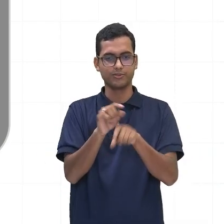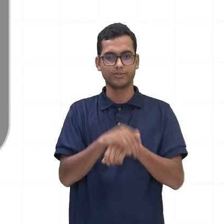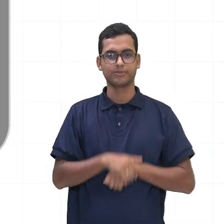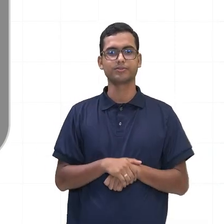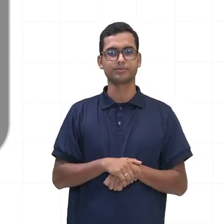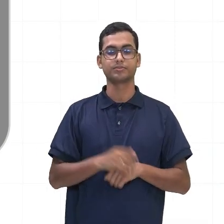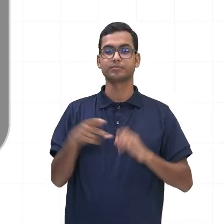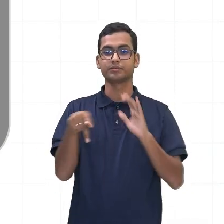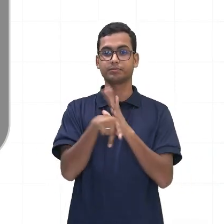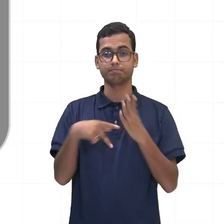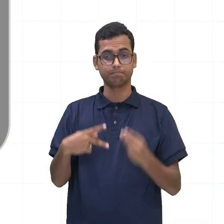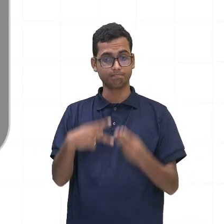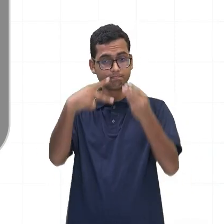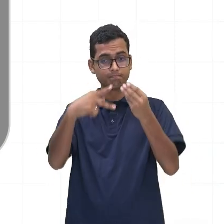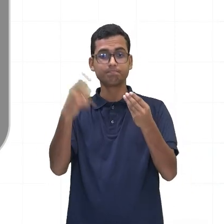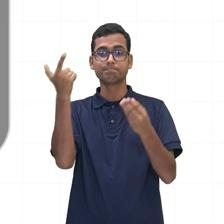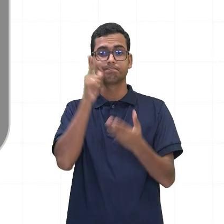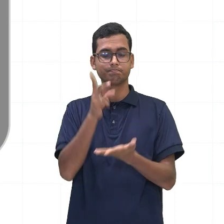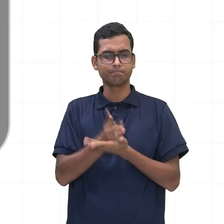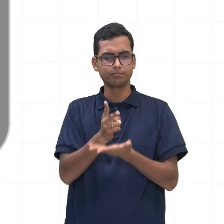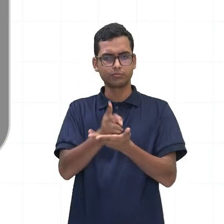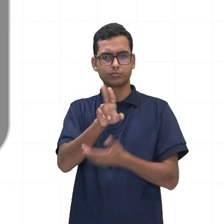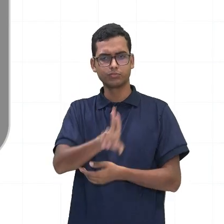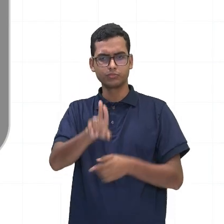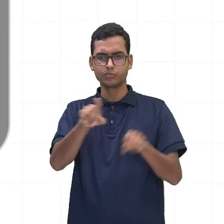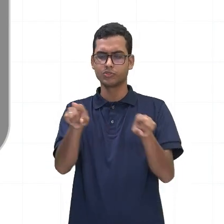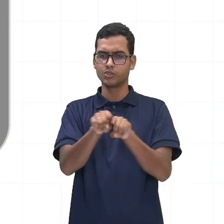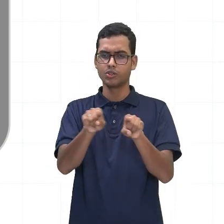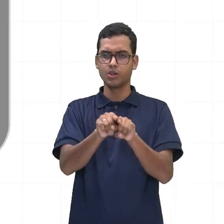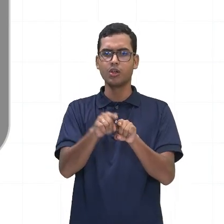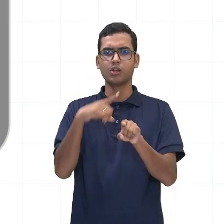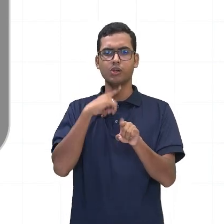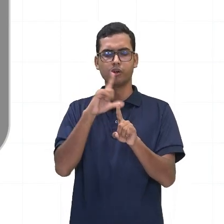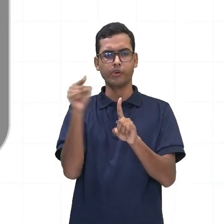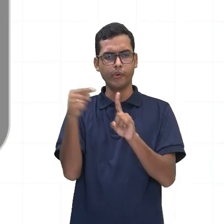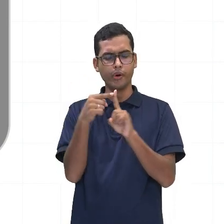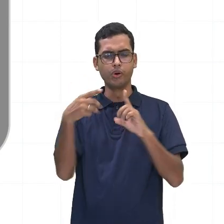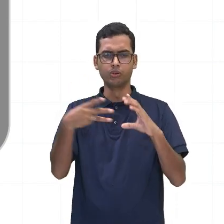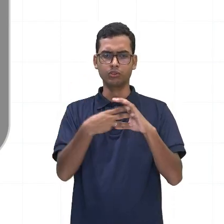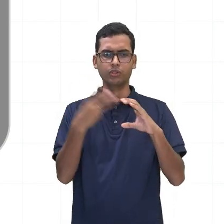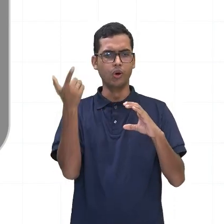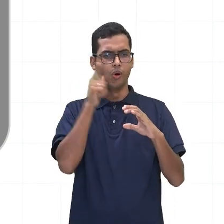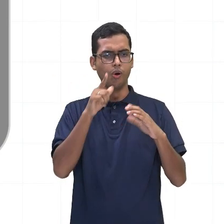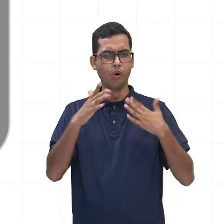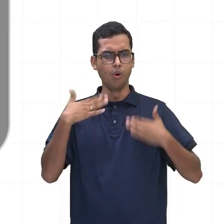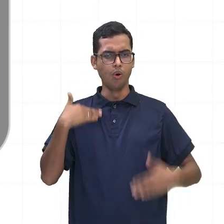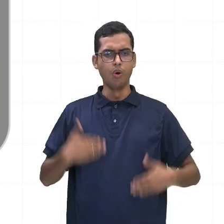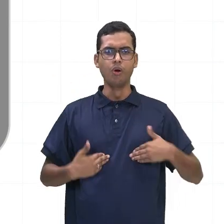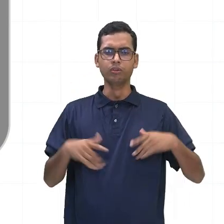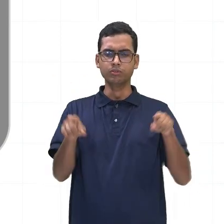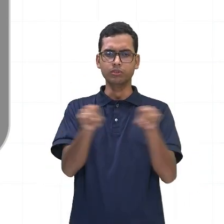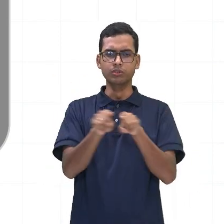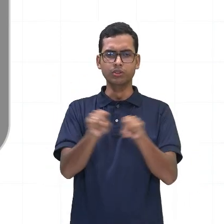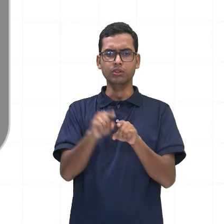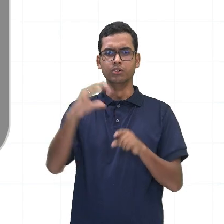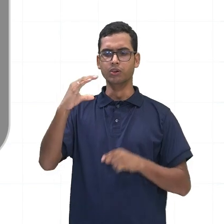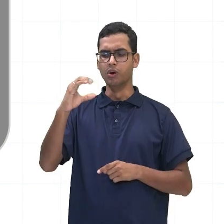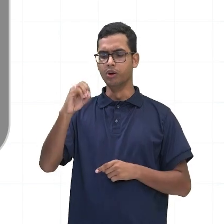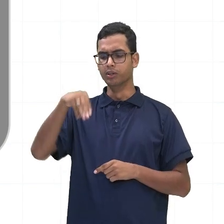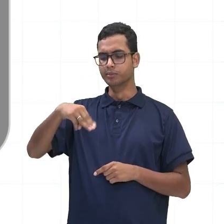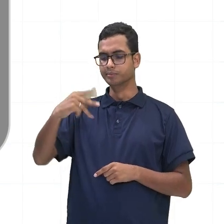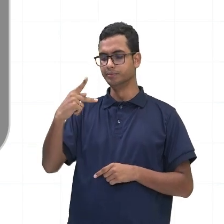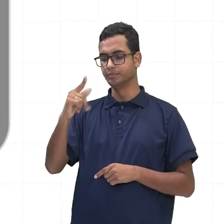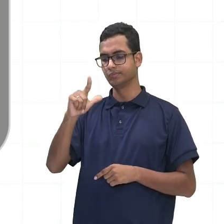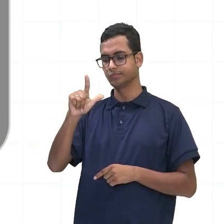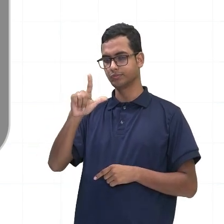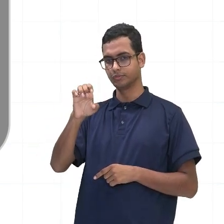vai dar comandos para fazer a célula funcionar e assim fazer o nosso corpo funcionar. Temos aí o complexo de Golgi,